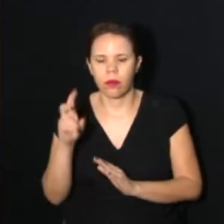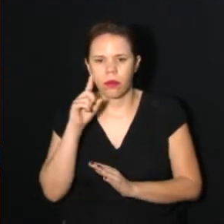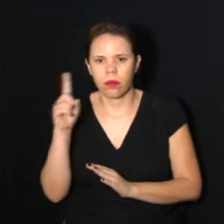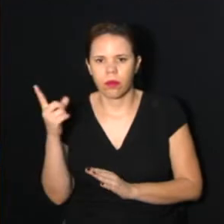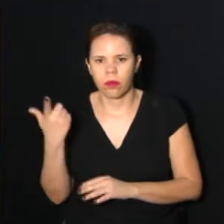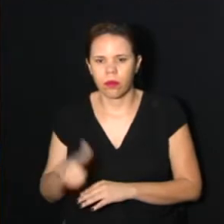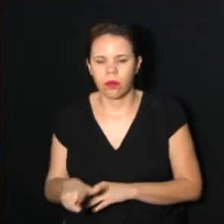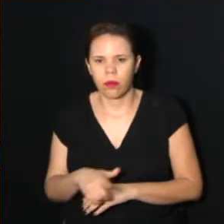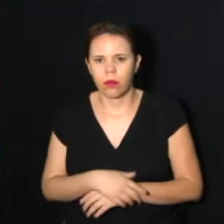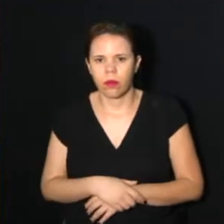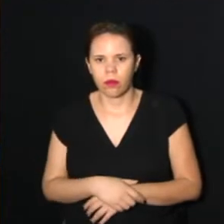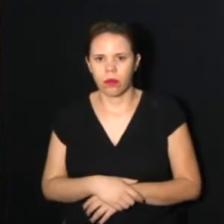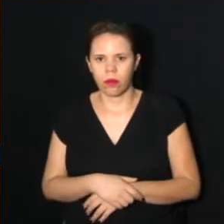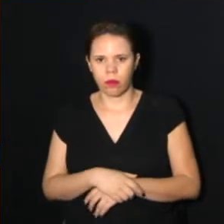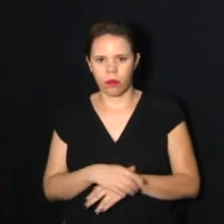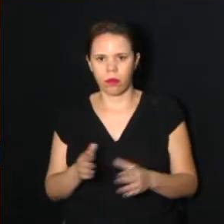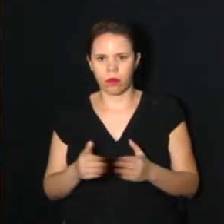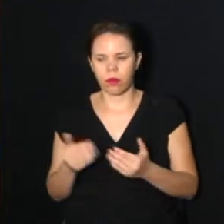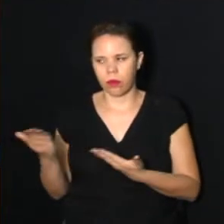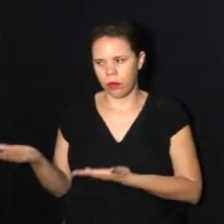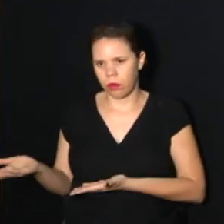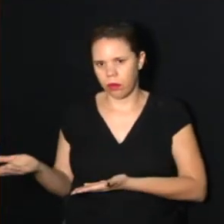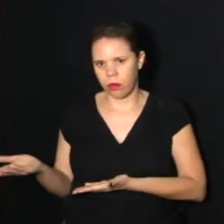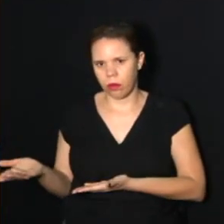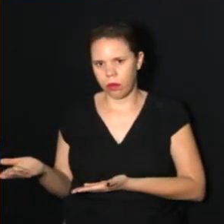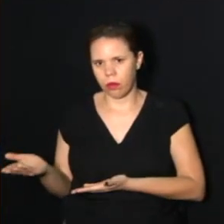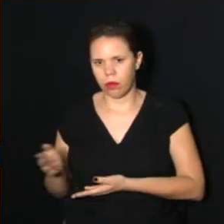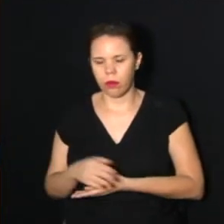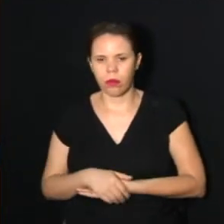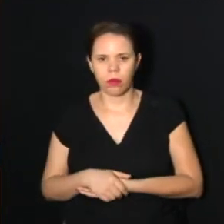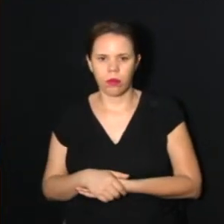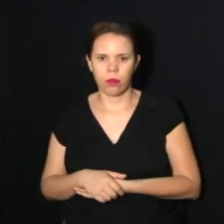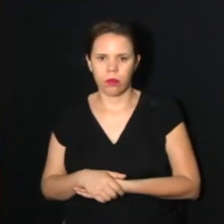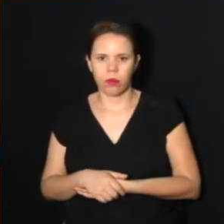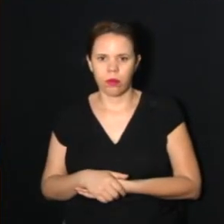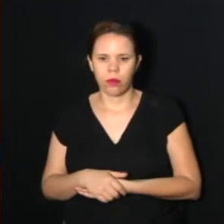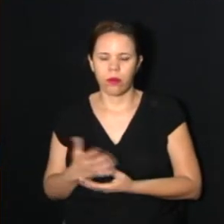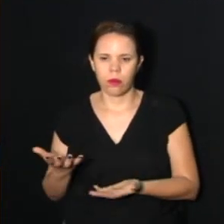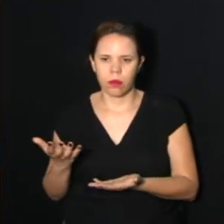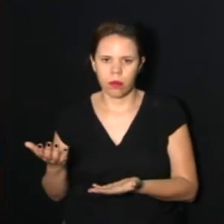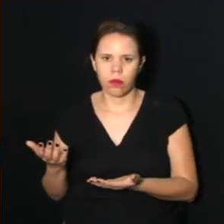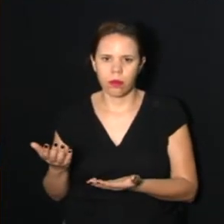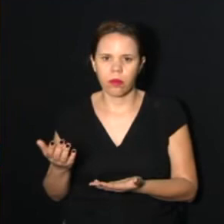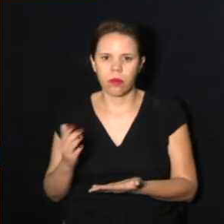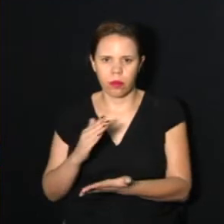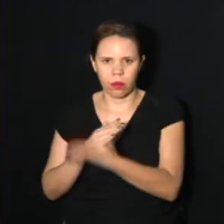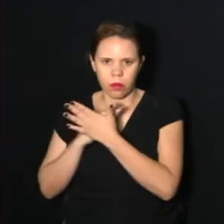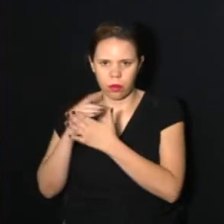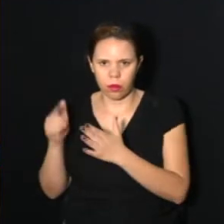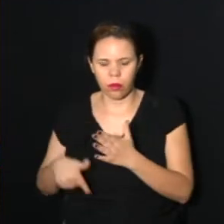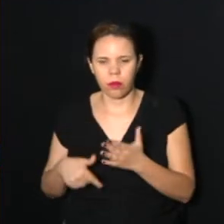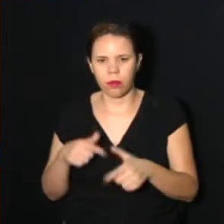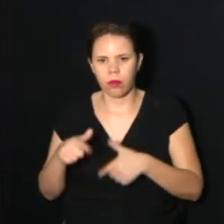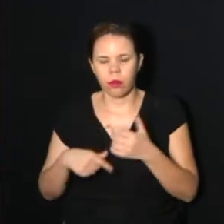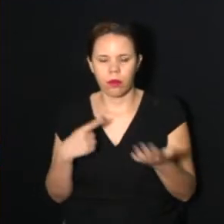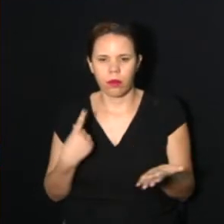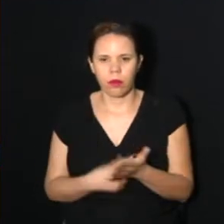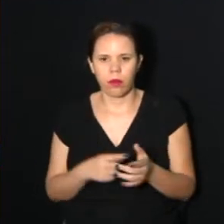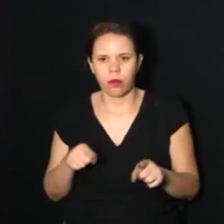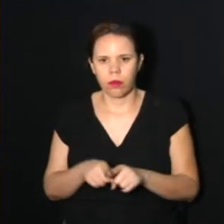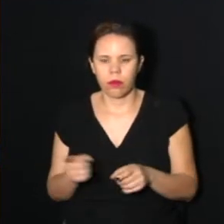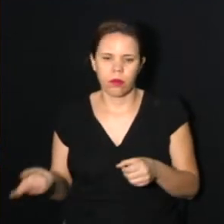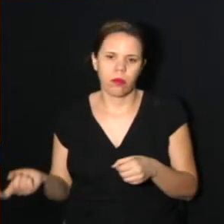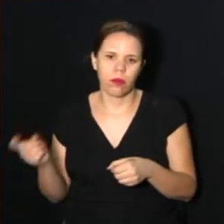novamente. Eu solicito ao senhor, caso o senhor me auxilie, se comprometa com o trabalho da comissão, o senhor poderia